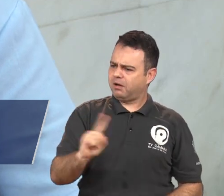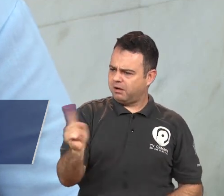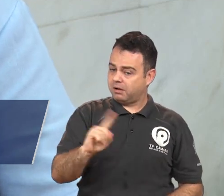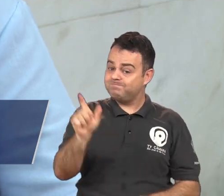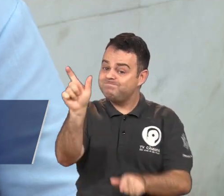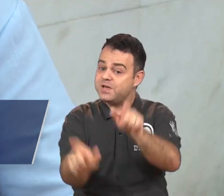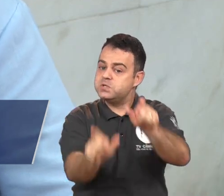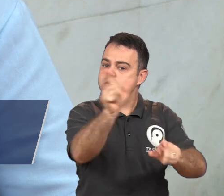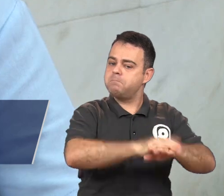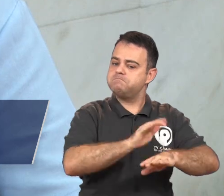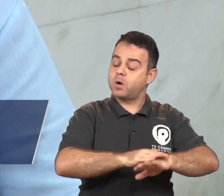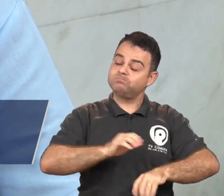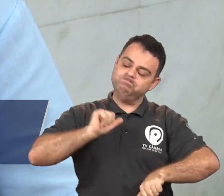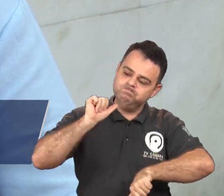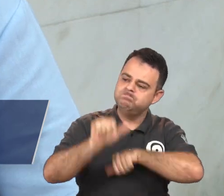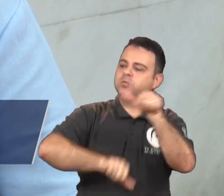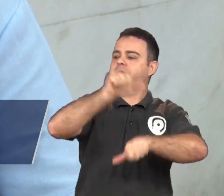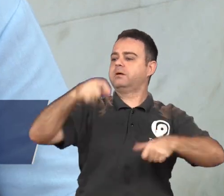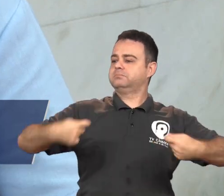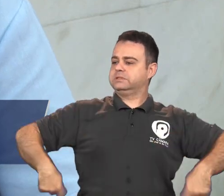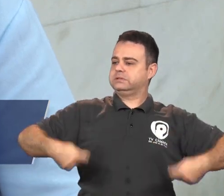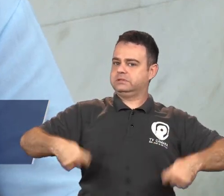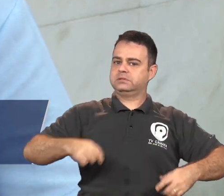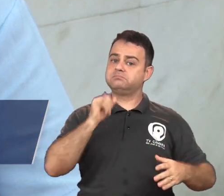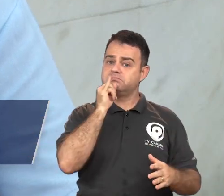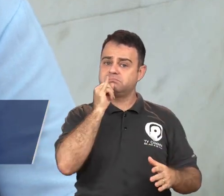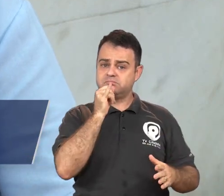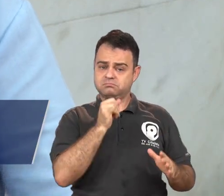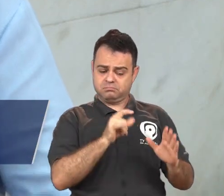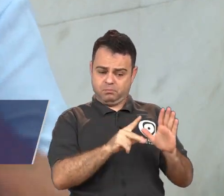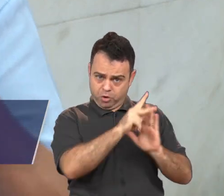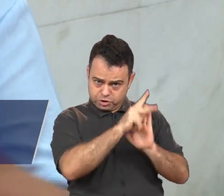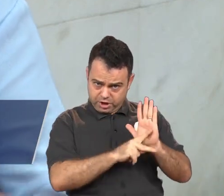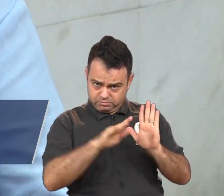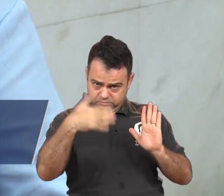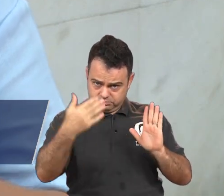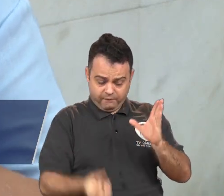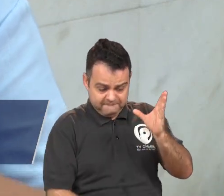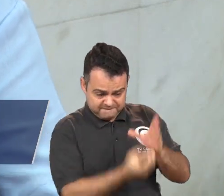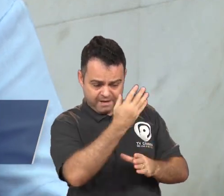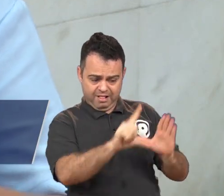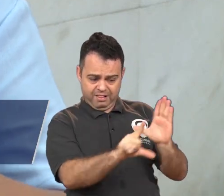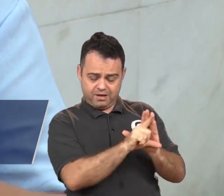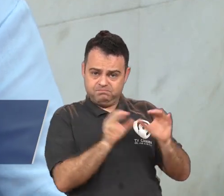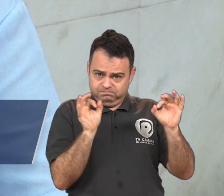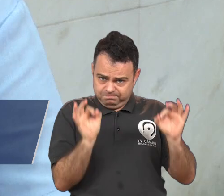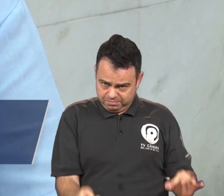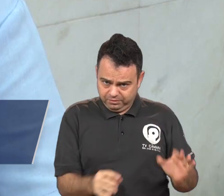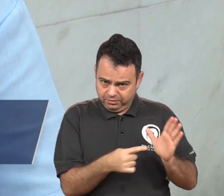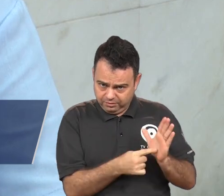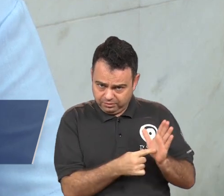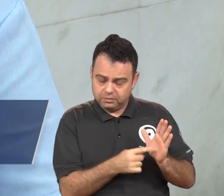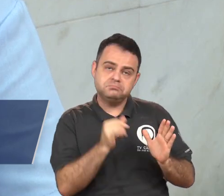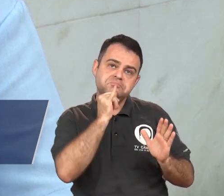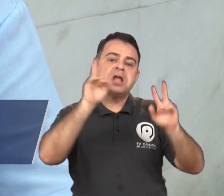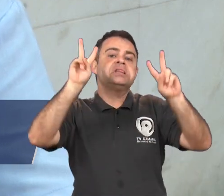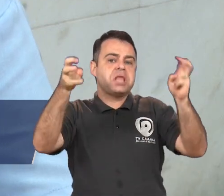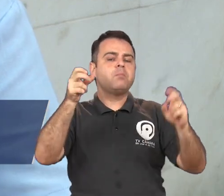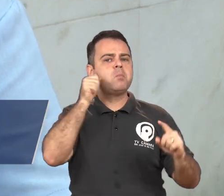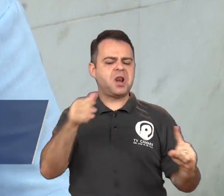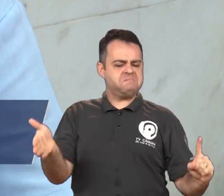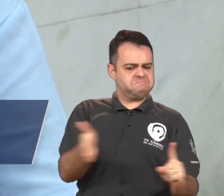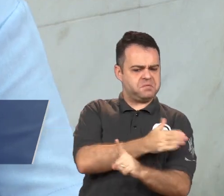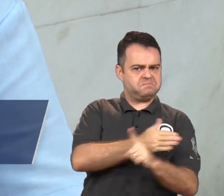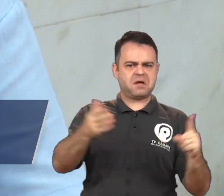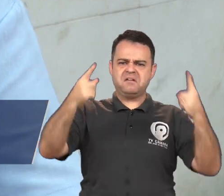pessoas. Quando a gente faz uma lei, principalmente de prevenção, de conscientização da violência, e a gente faz